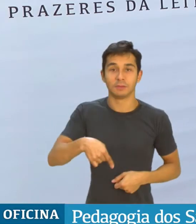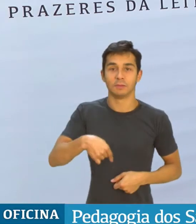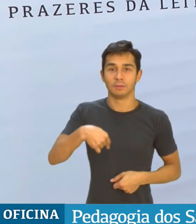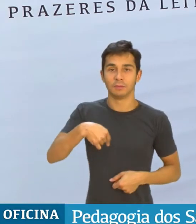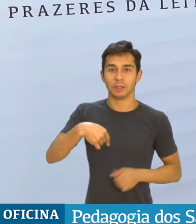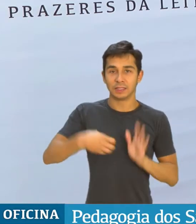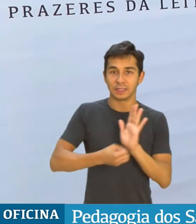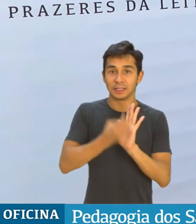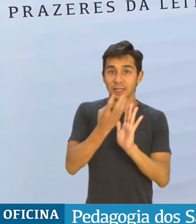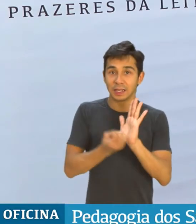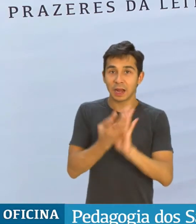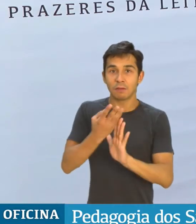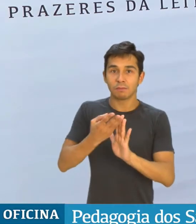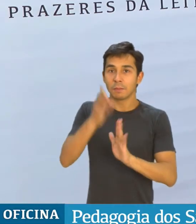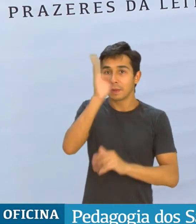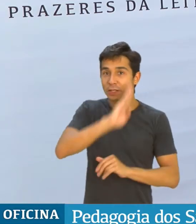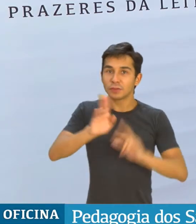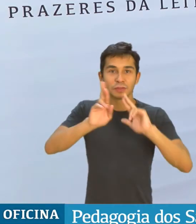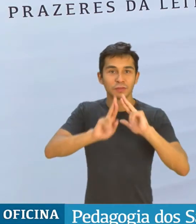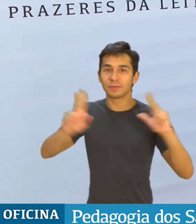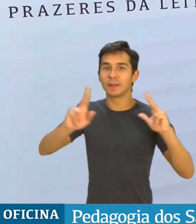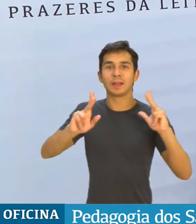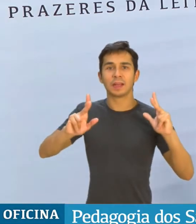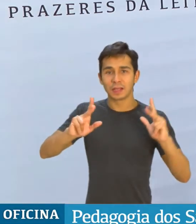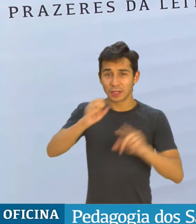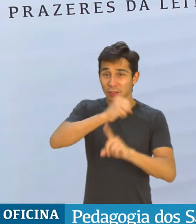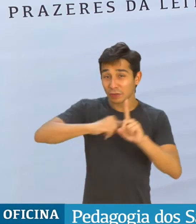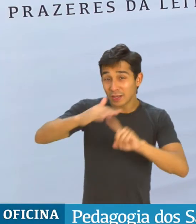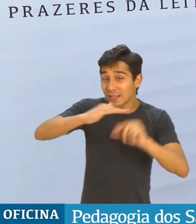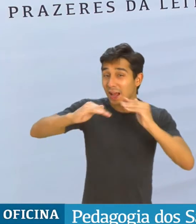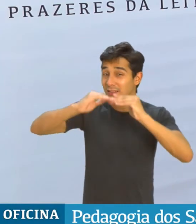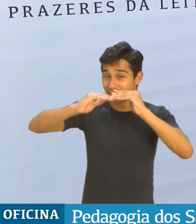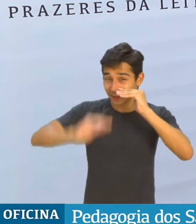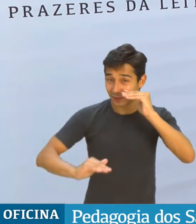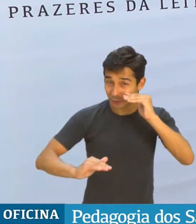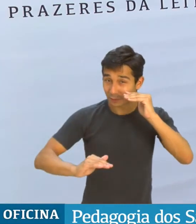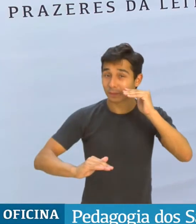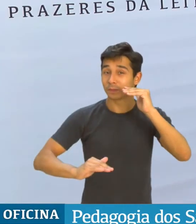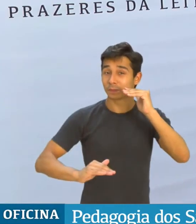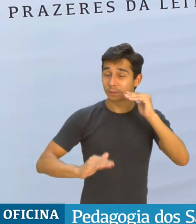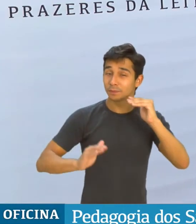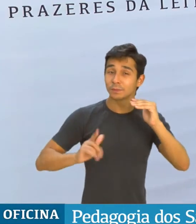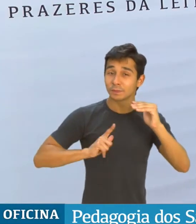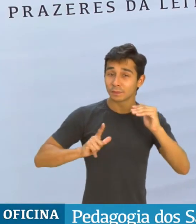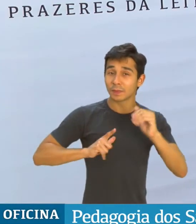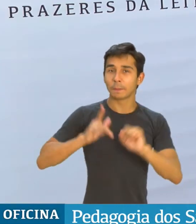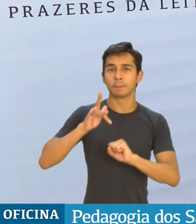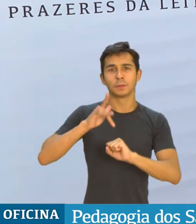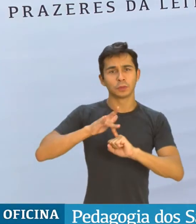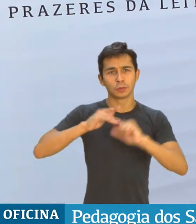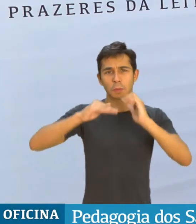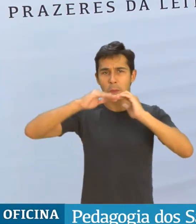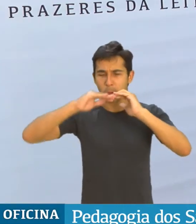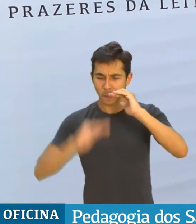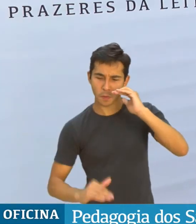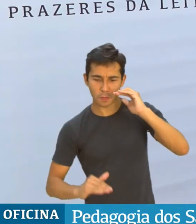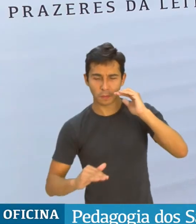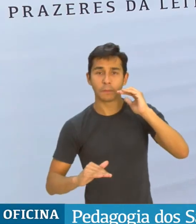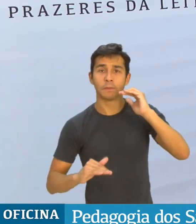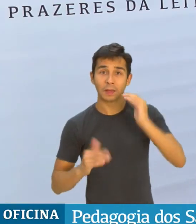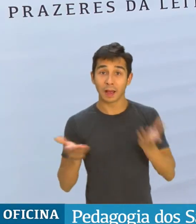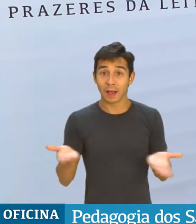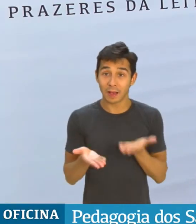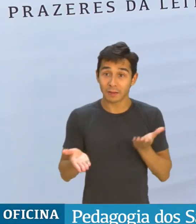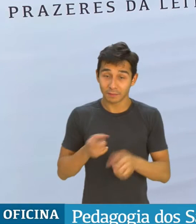está falando de desigualdades díspares, absurdas. Desigualdades essa que nesse período